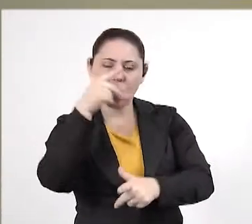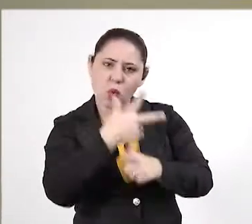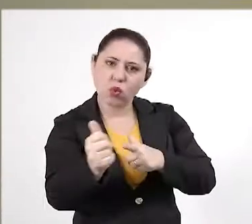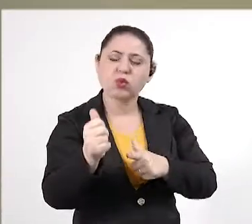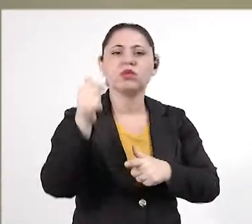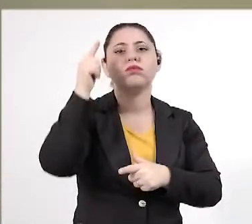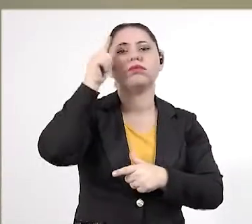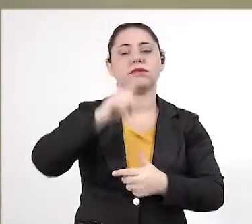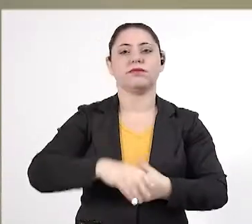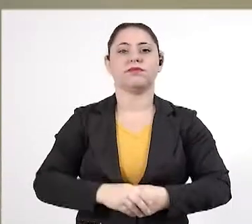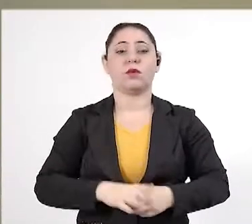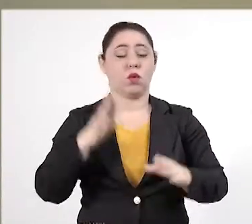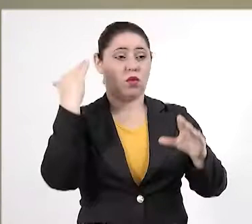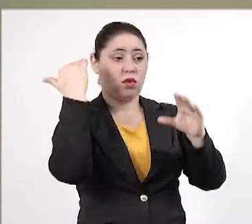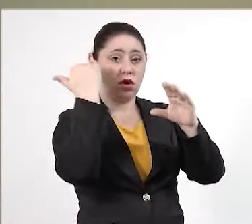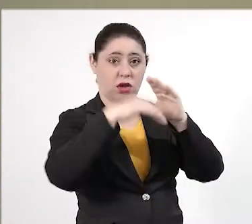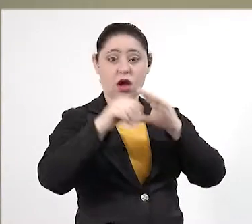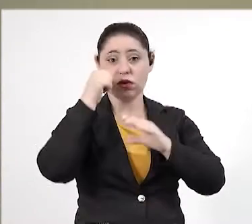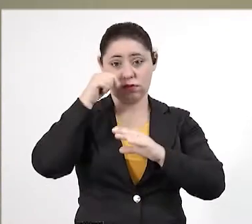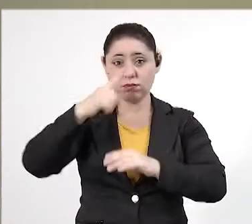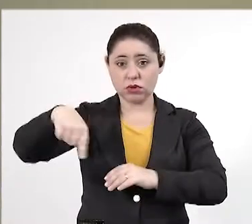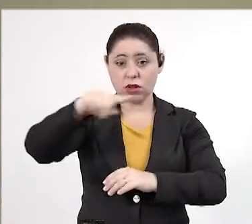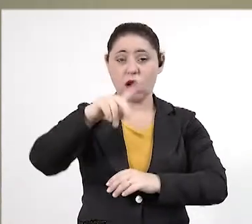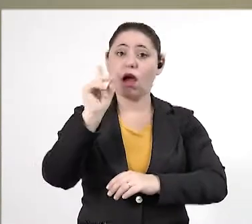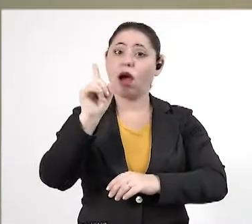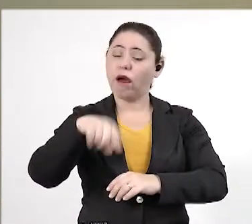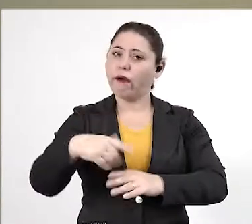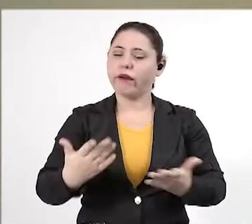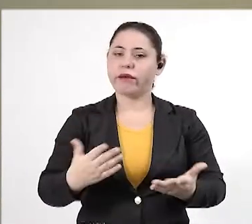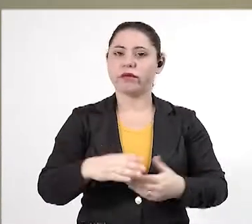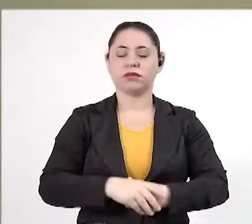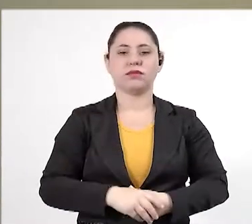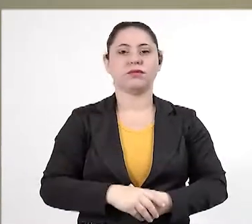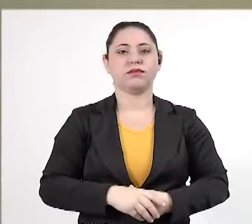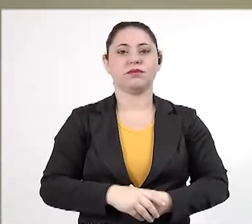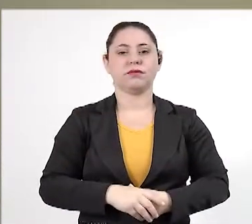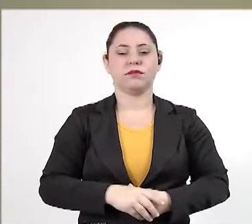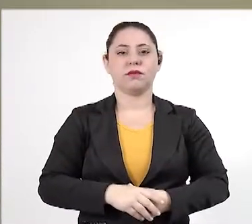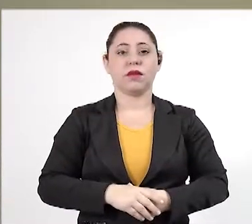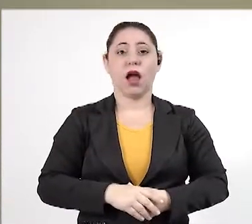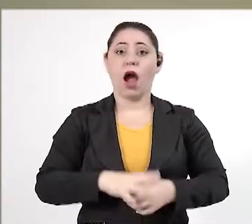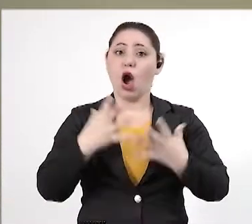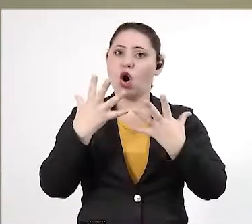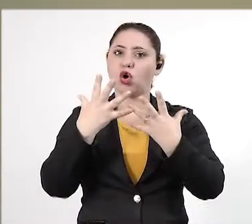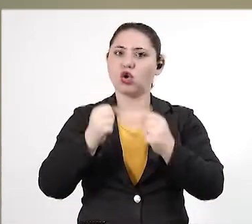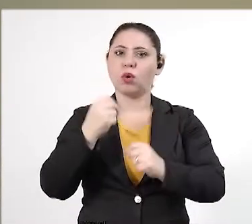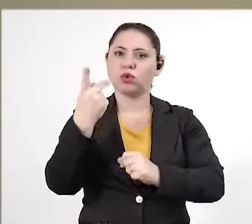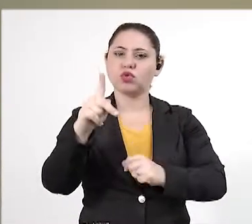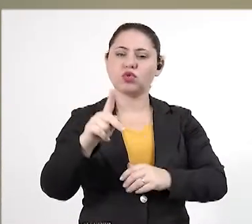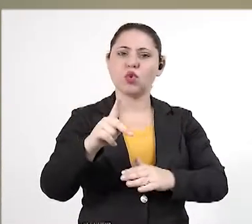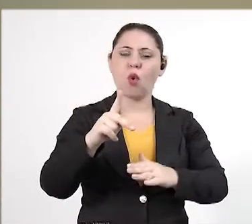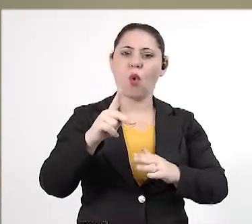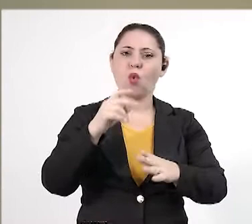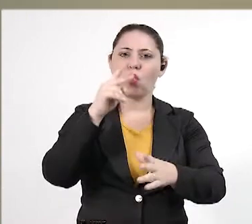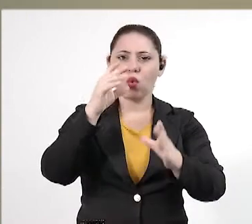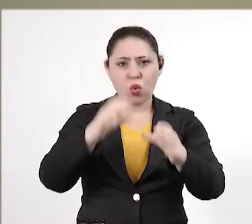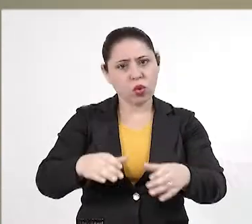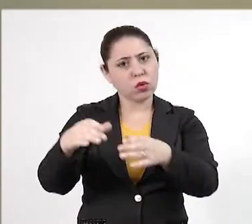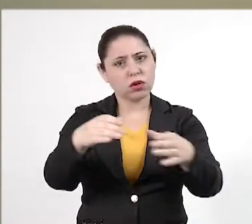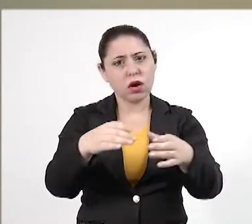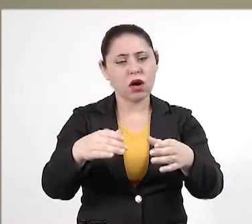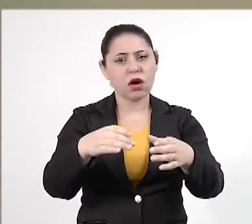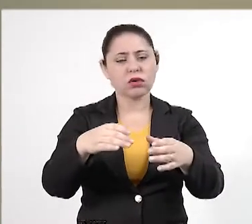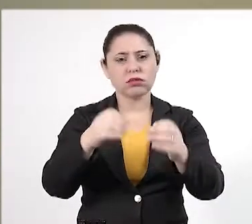vai conseguir. E o meu recado que eu deixo às mulheres é justamente esse: assumam as suas